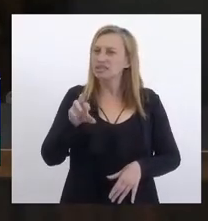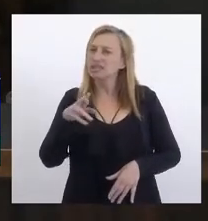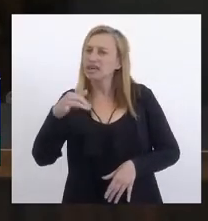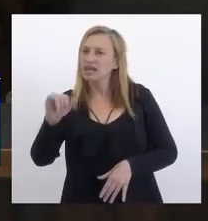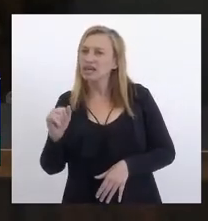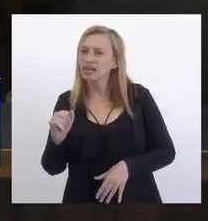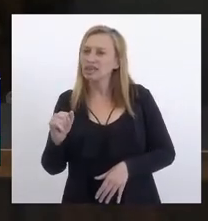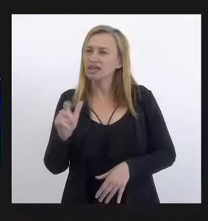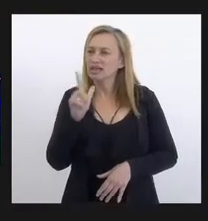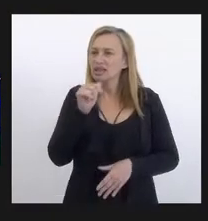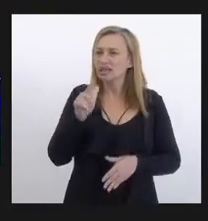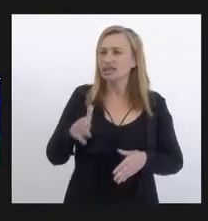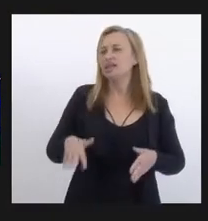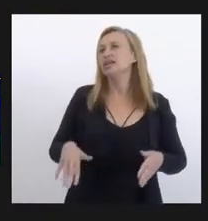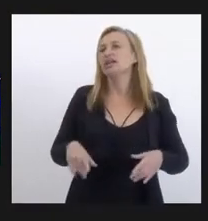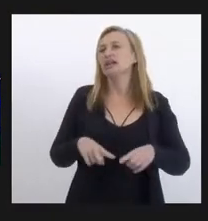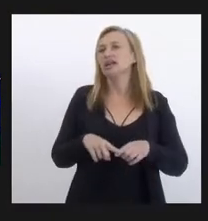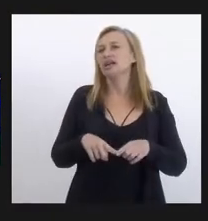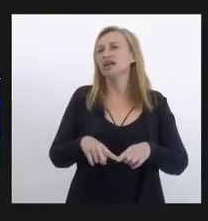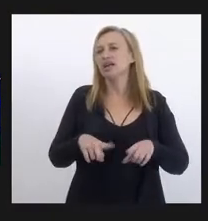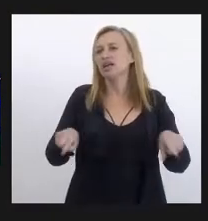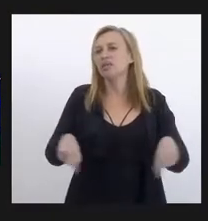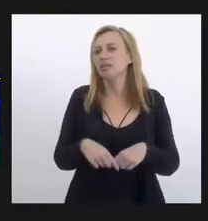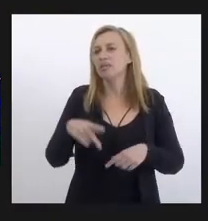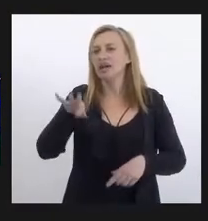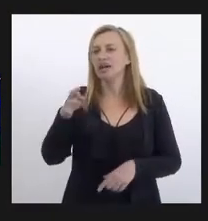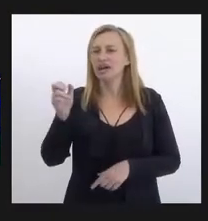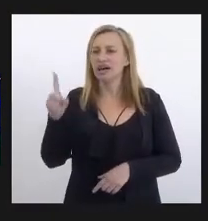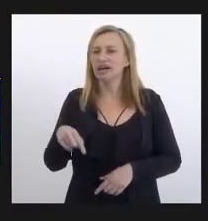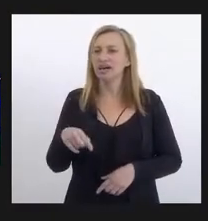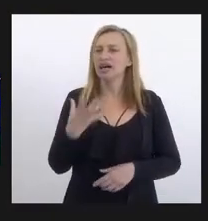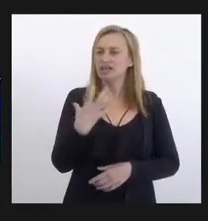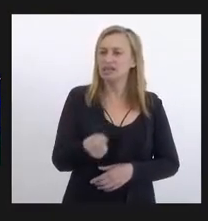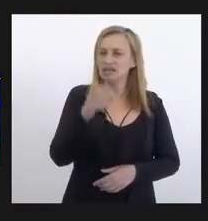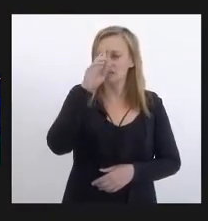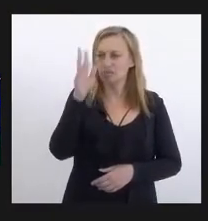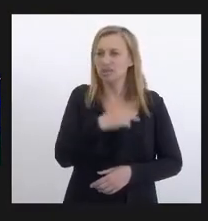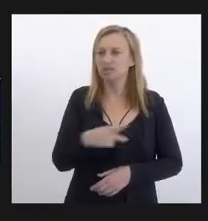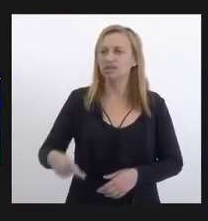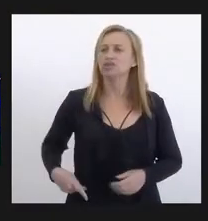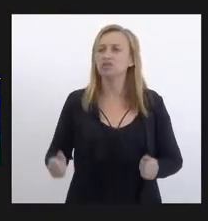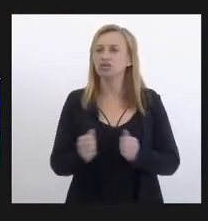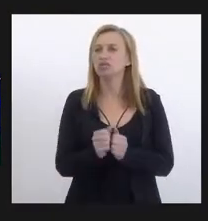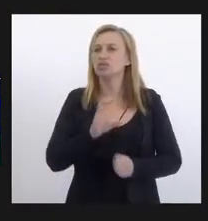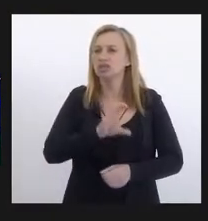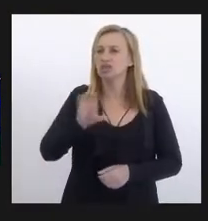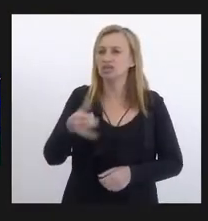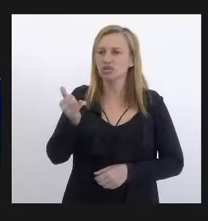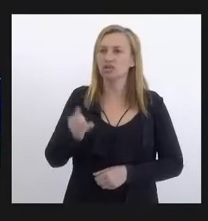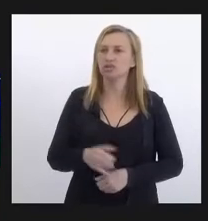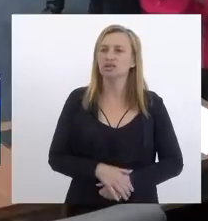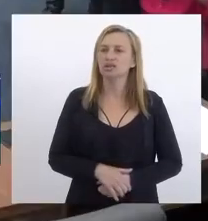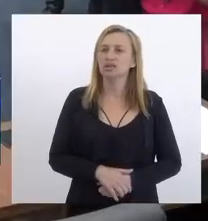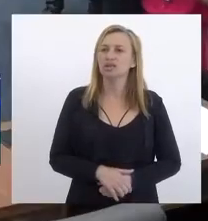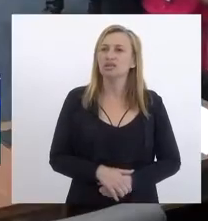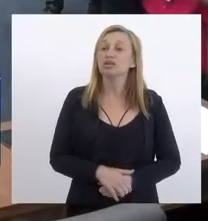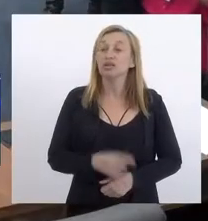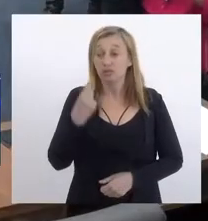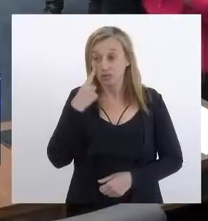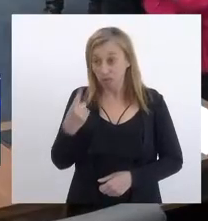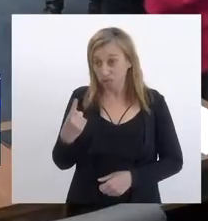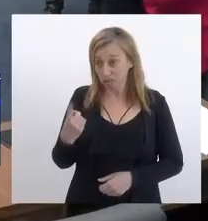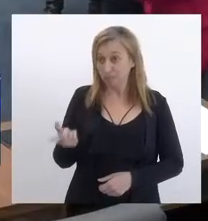Deus, presidente. É favorável com a CCJ, emendas com a CCJ. Viu,